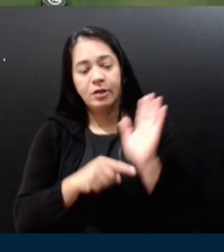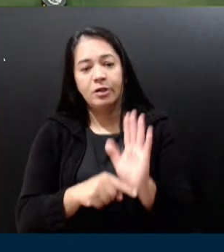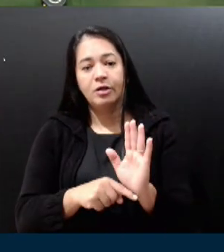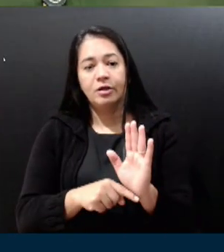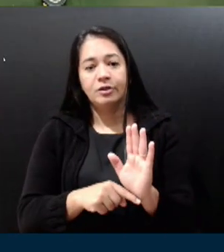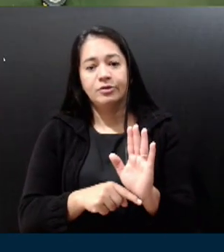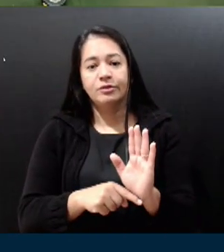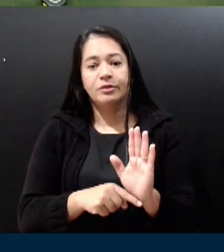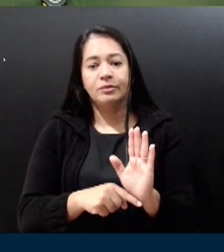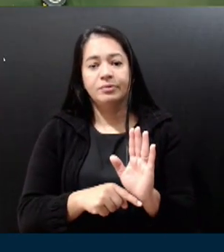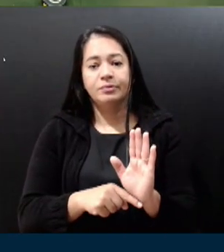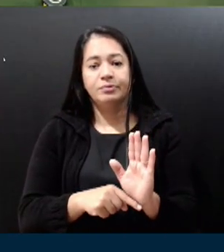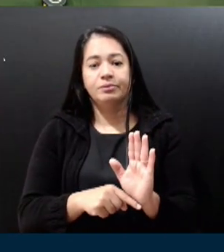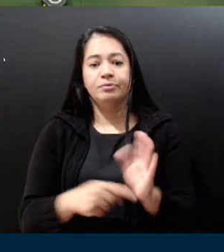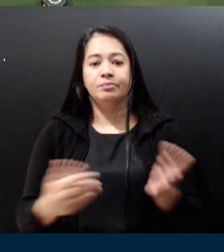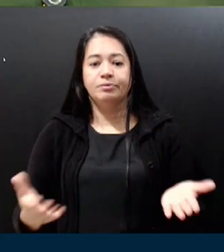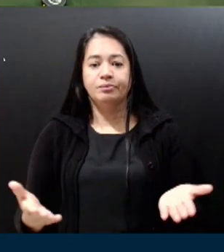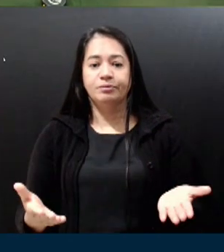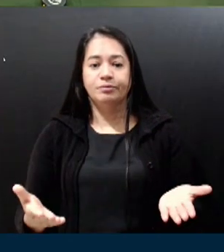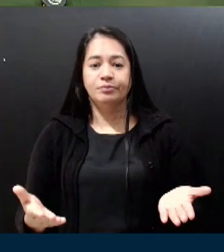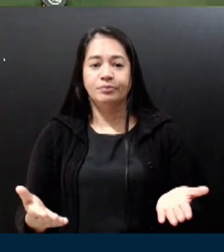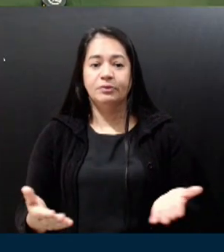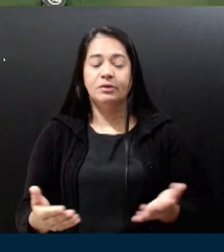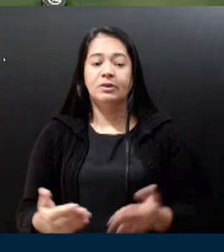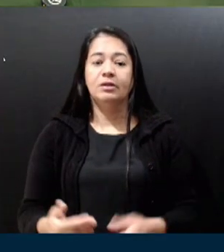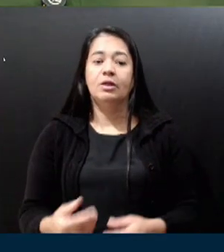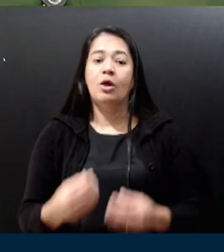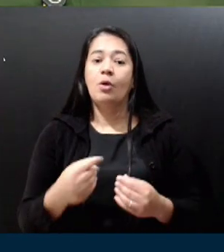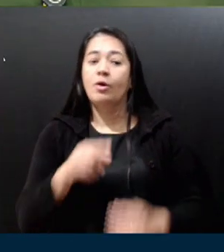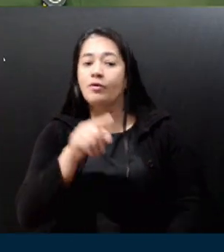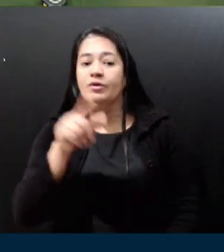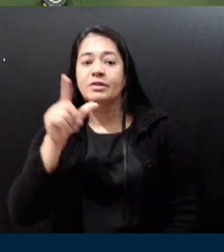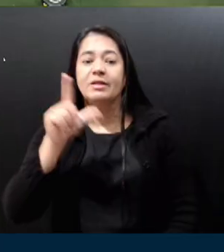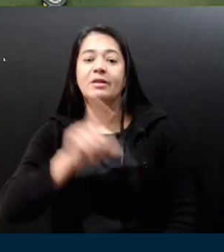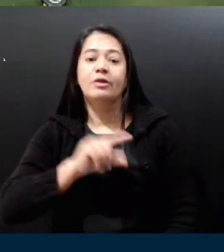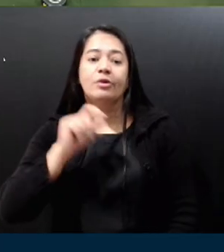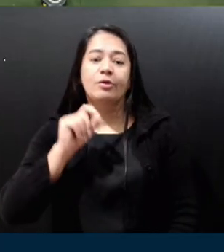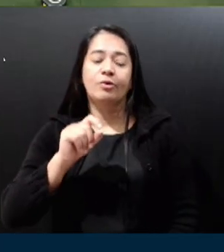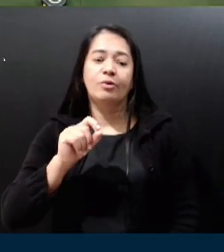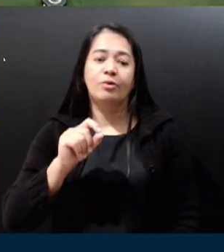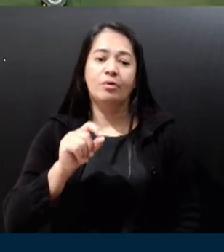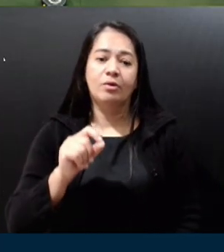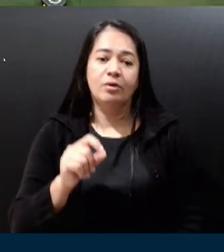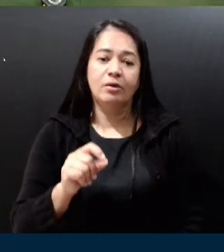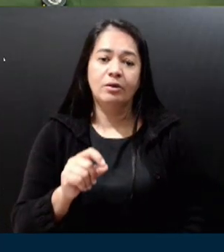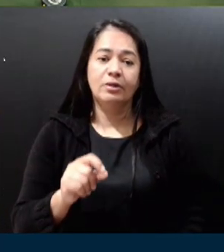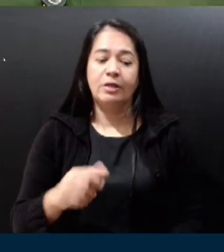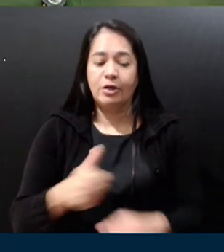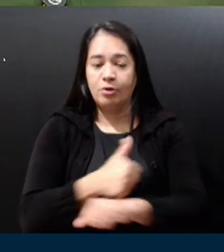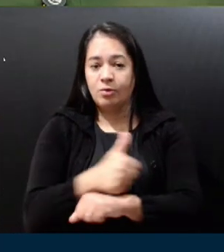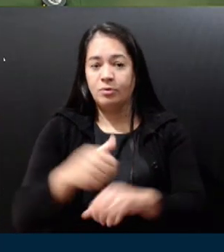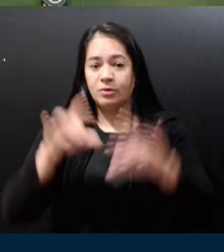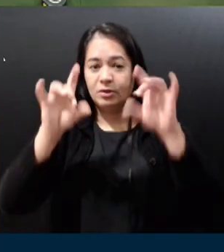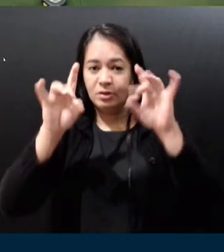Então, primeiro entender, que aí você tem o quê? Você tem uma especialista falando de dor e sofrimento.